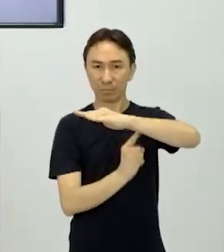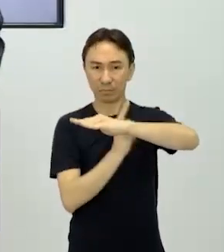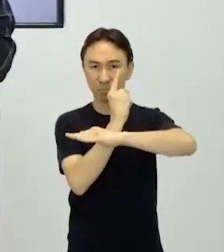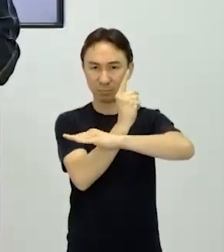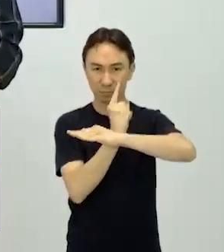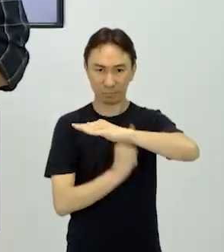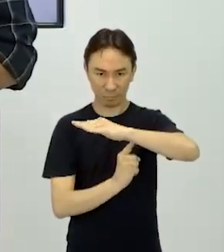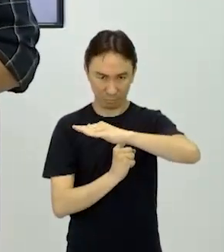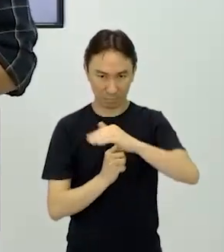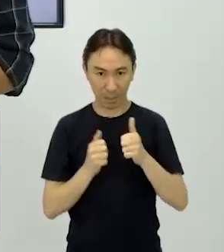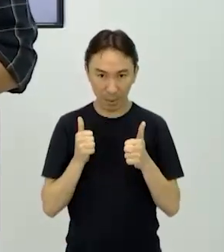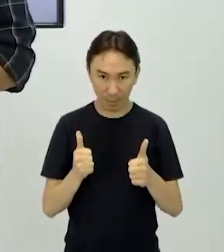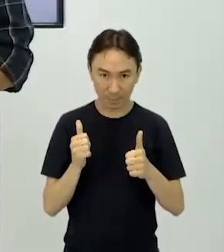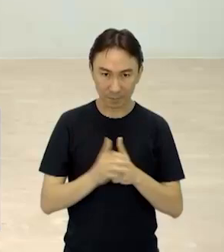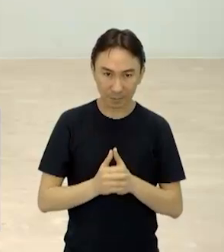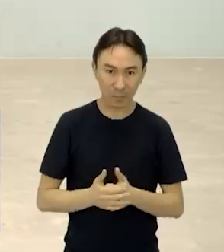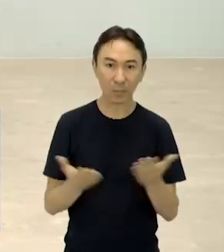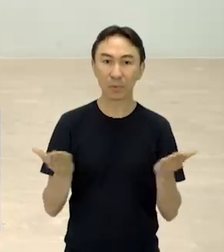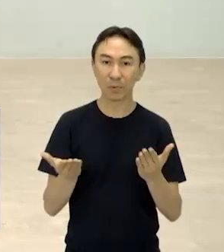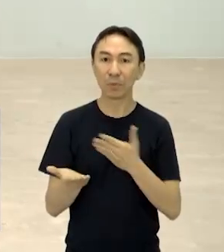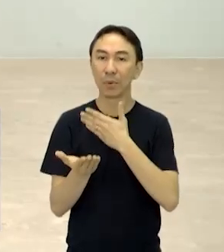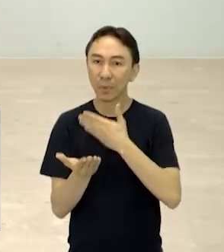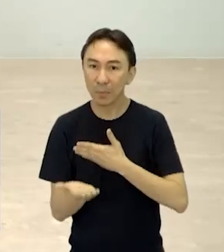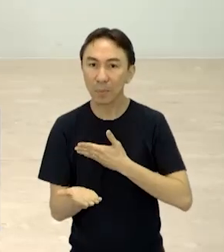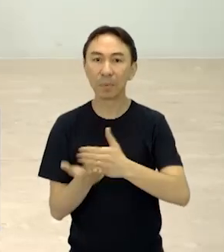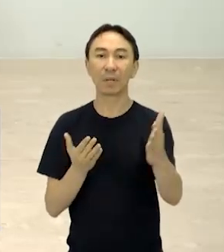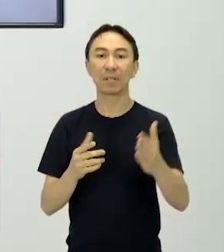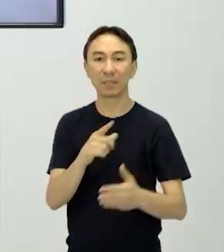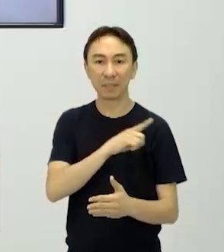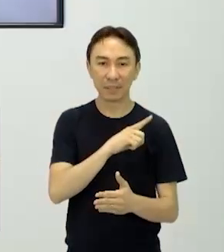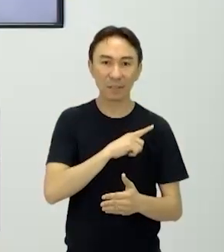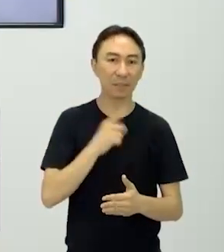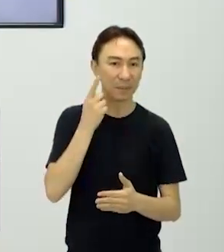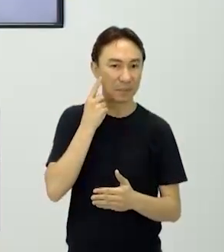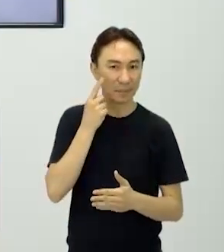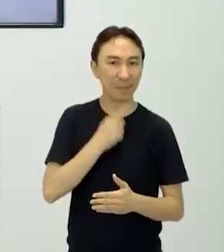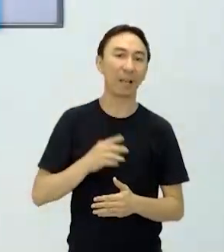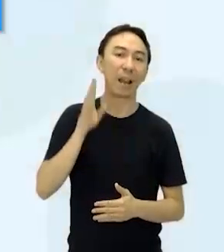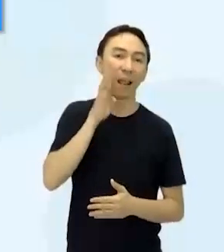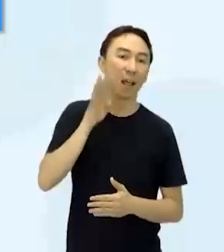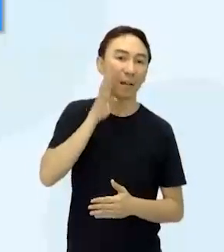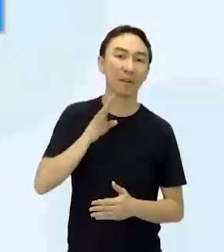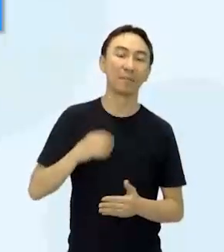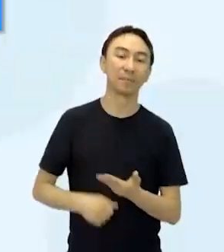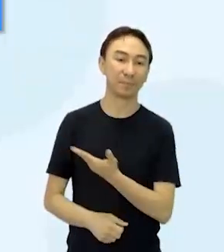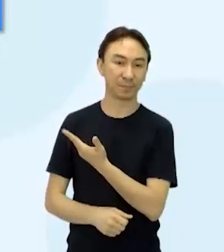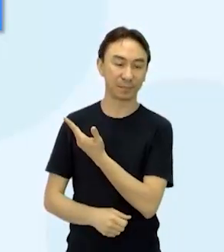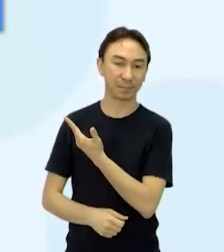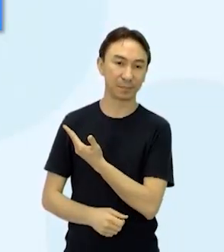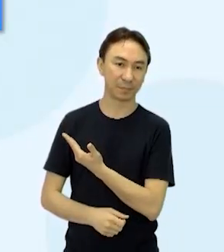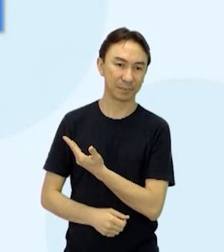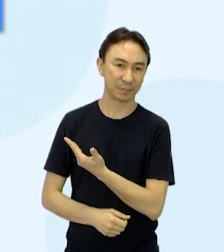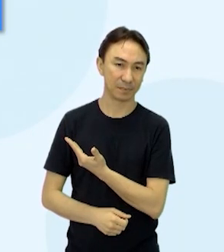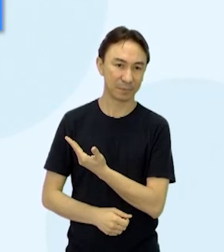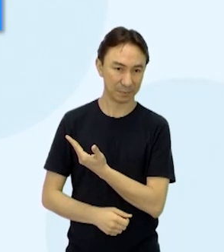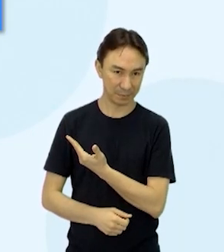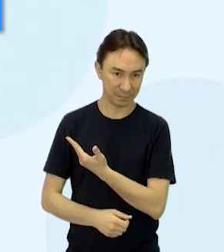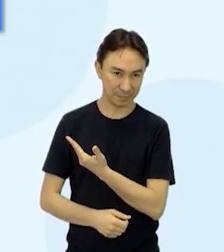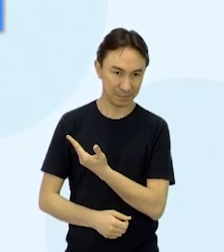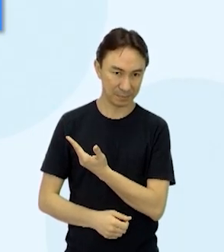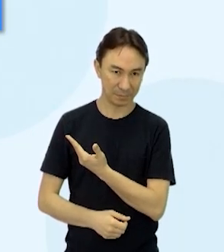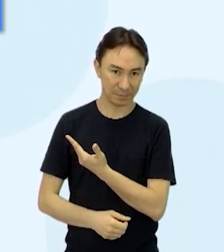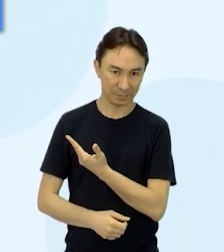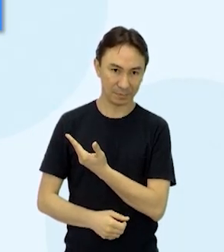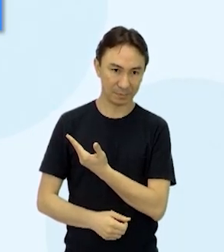começa, Vivi, com um probleminha muito legal. E olha só o que o probleminha fala. Olha só. O consumo